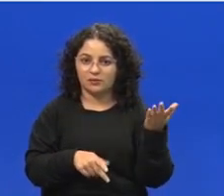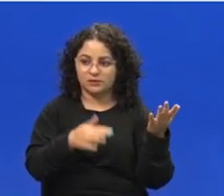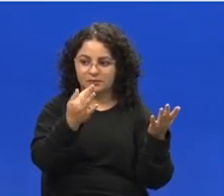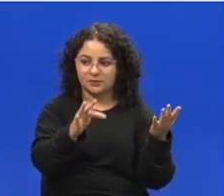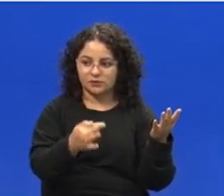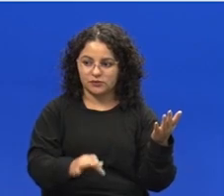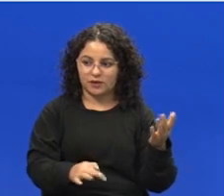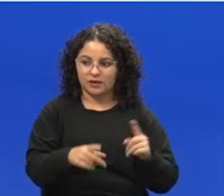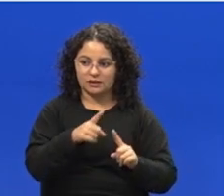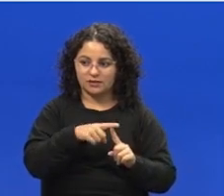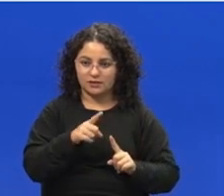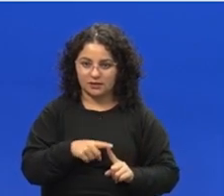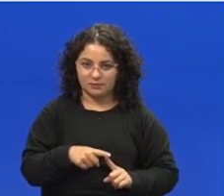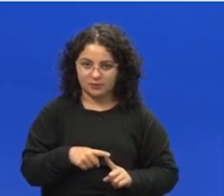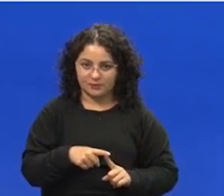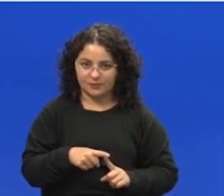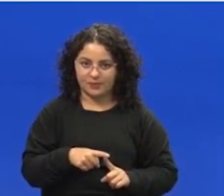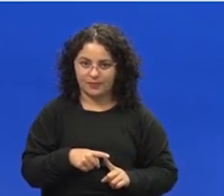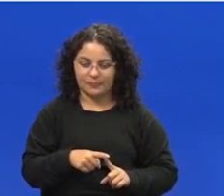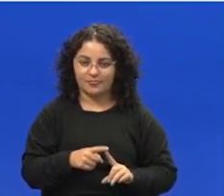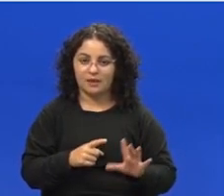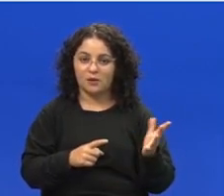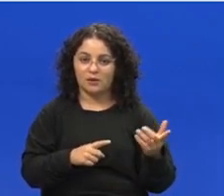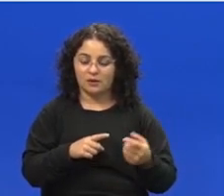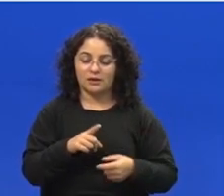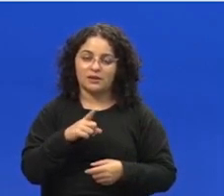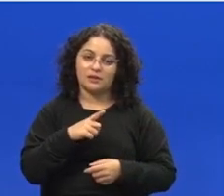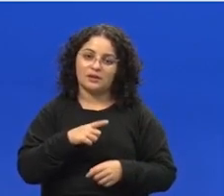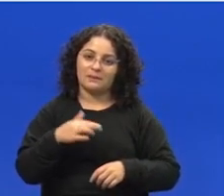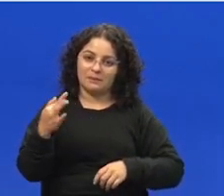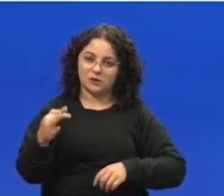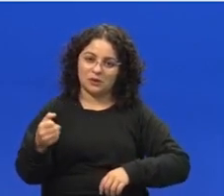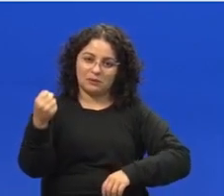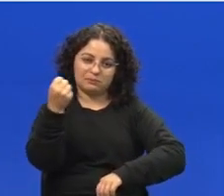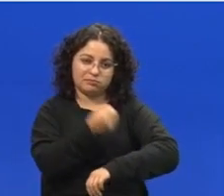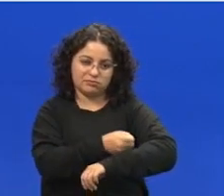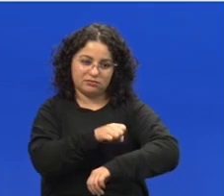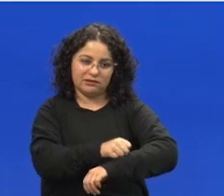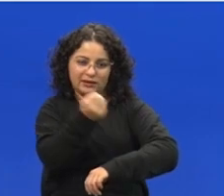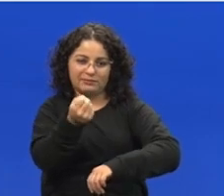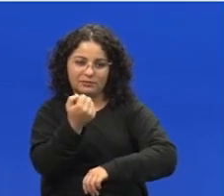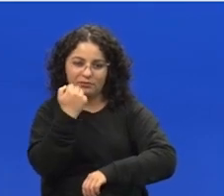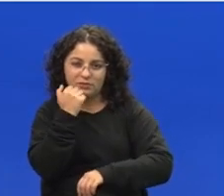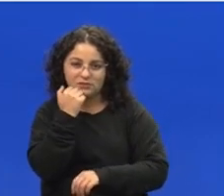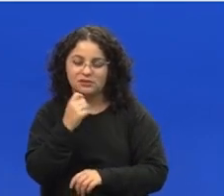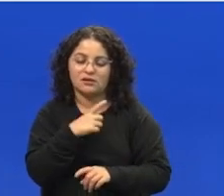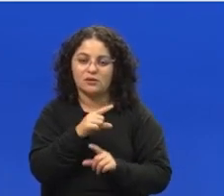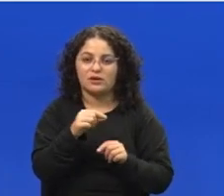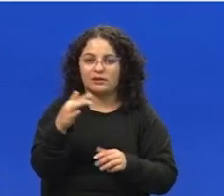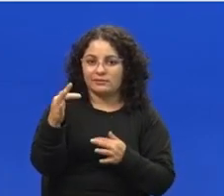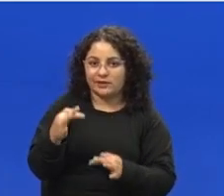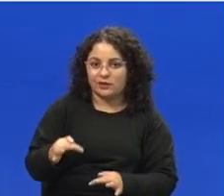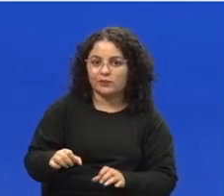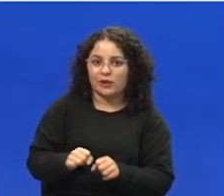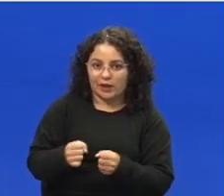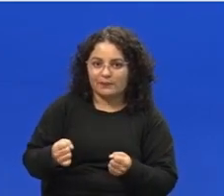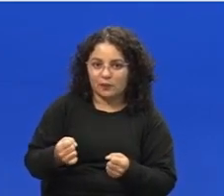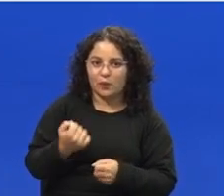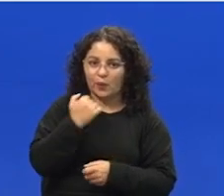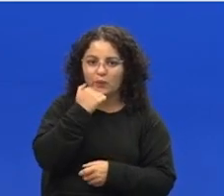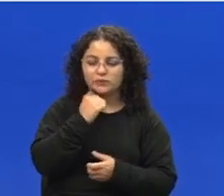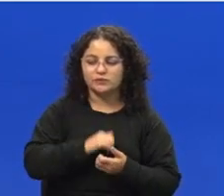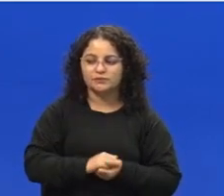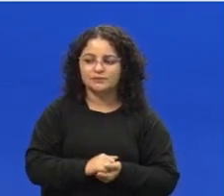são classificadas, né? Então, após a sobrecarga efetuada no osso, gerando a fratura, nós